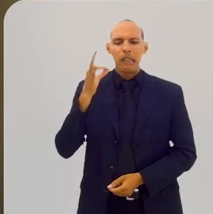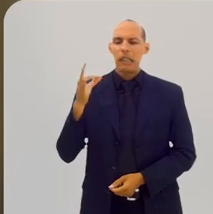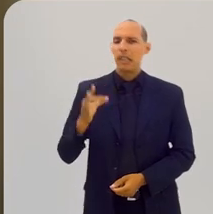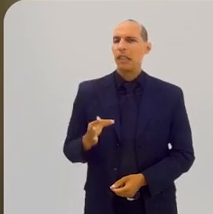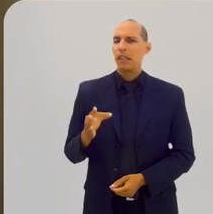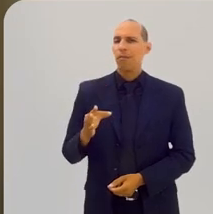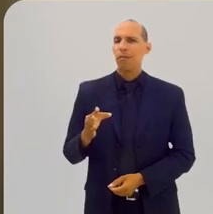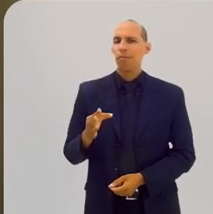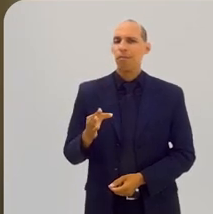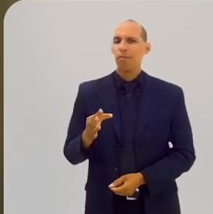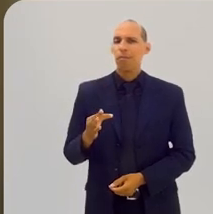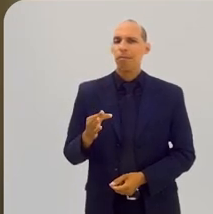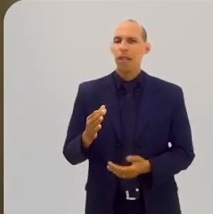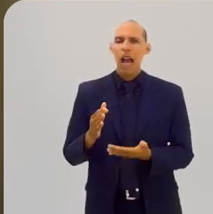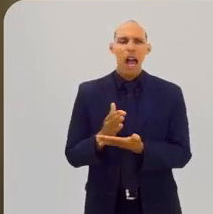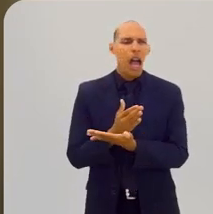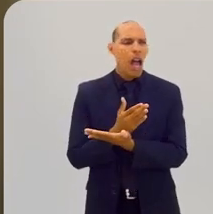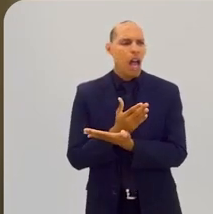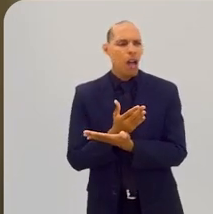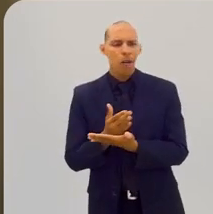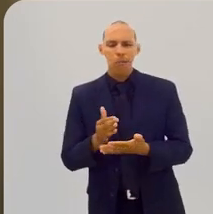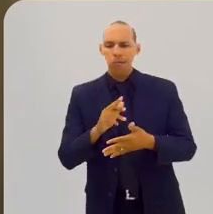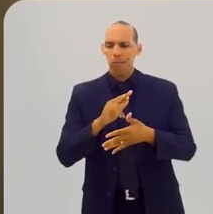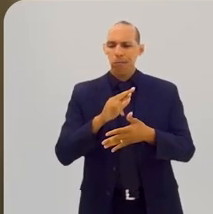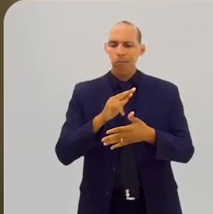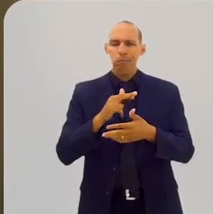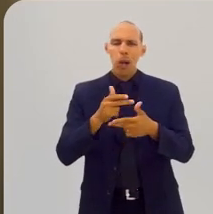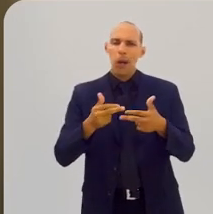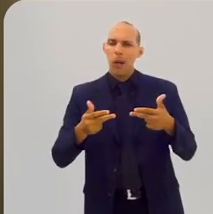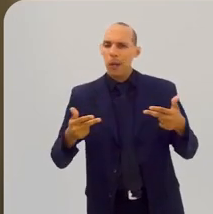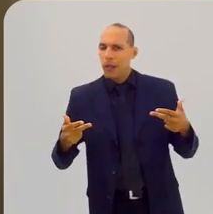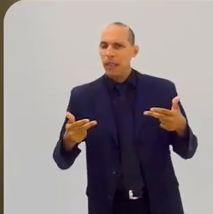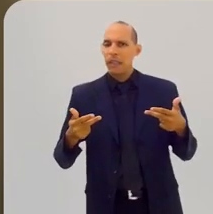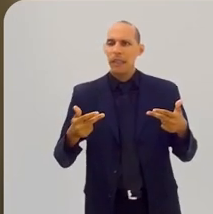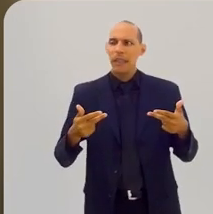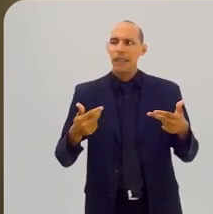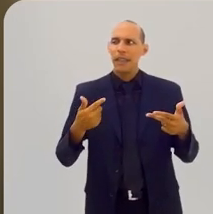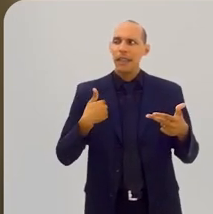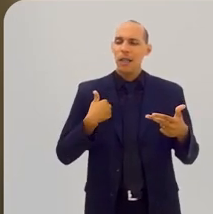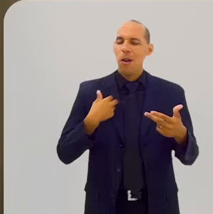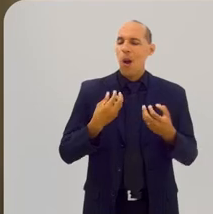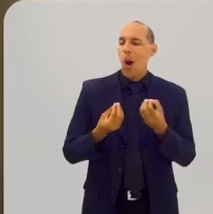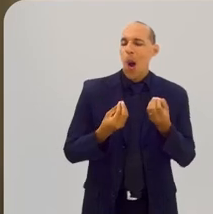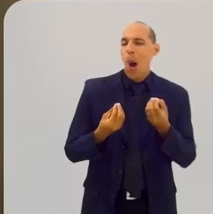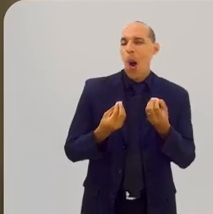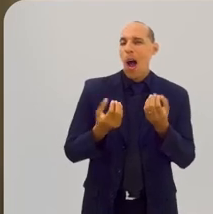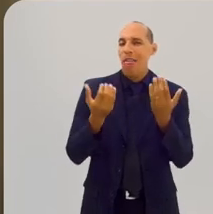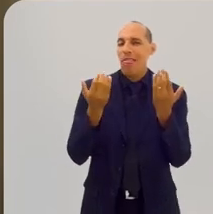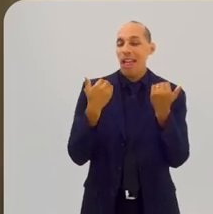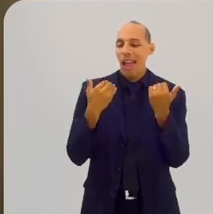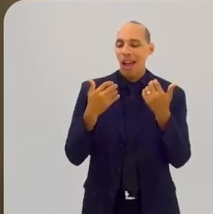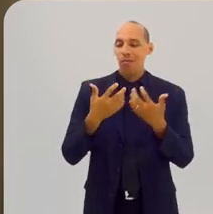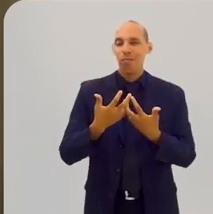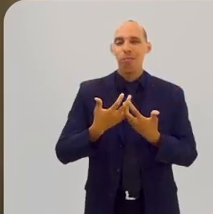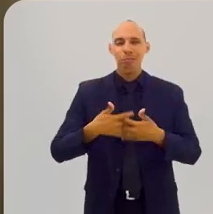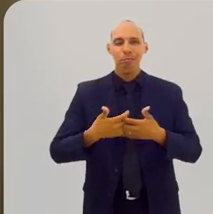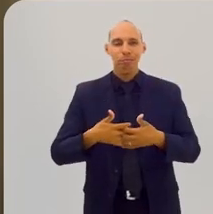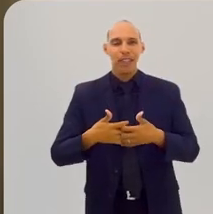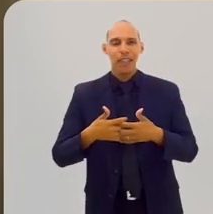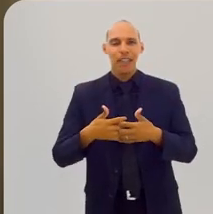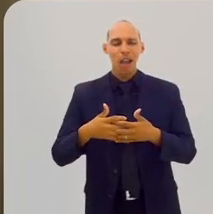entendesse algumas coisas de como eu funcionava eu acho que é isso principalmente uma cobrança